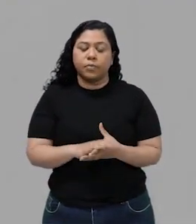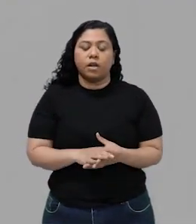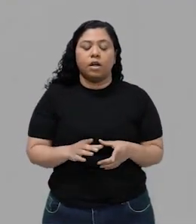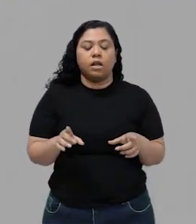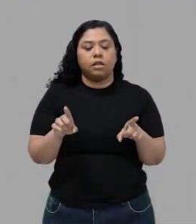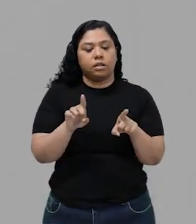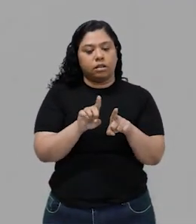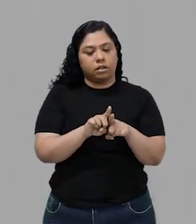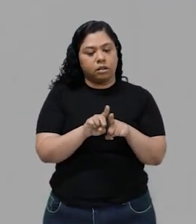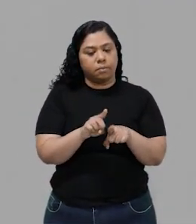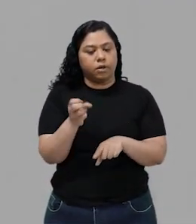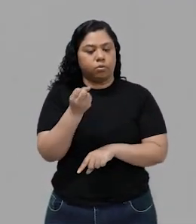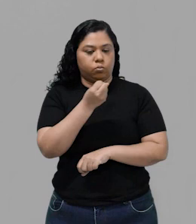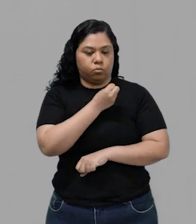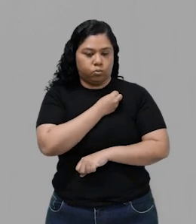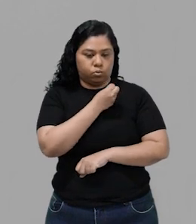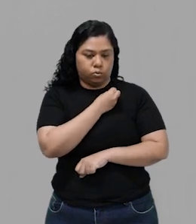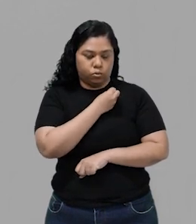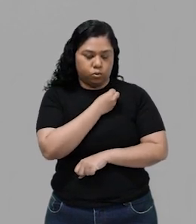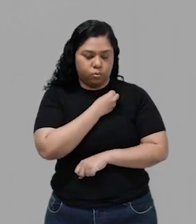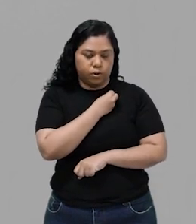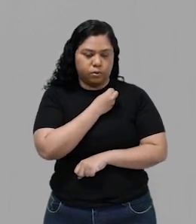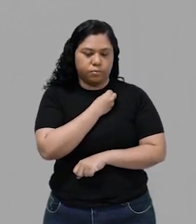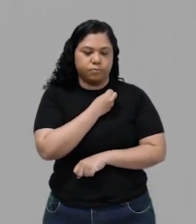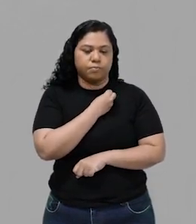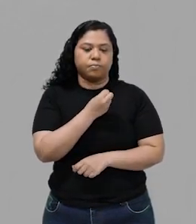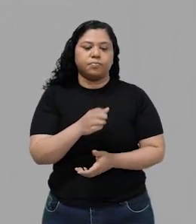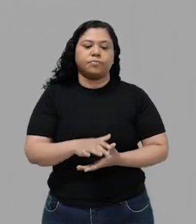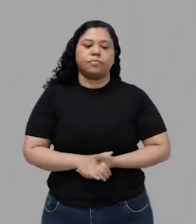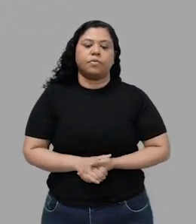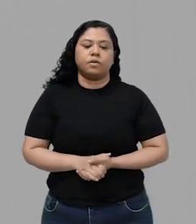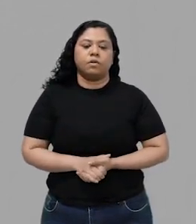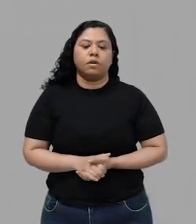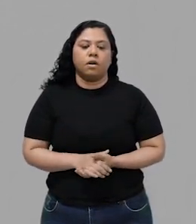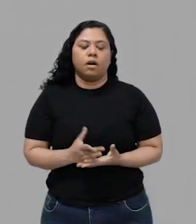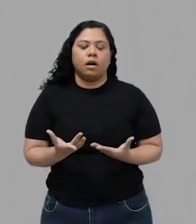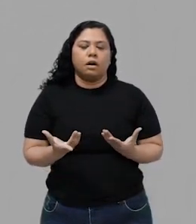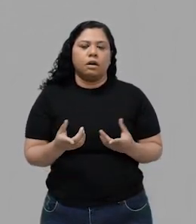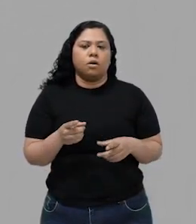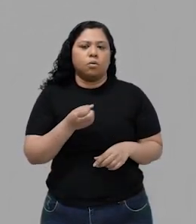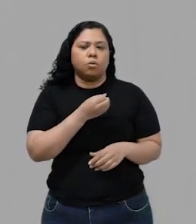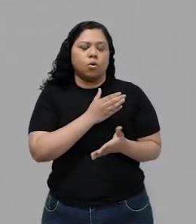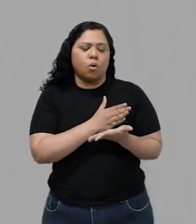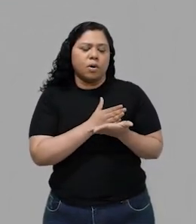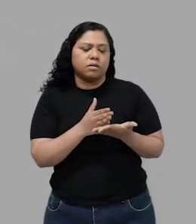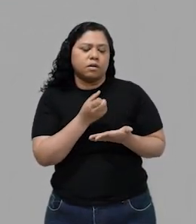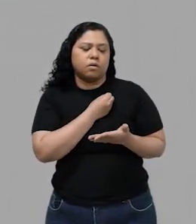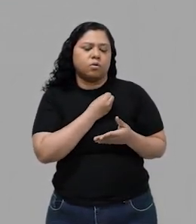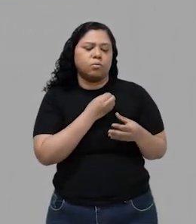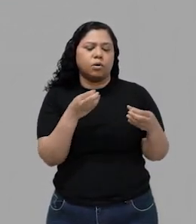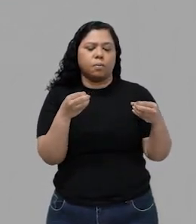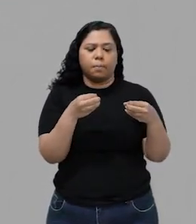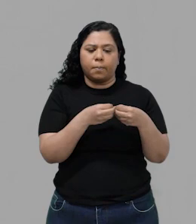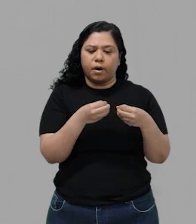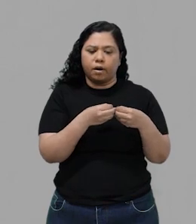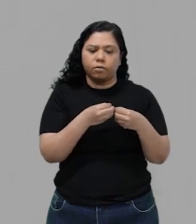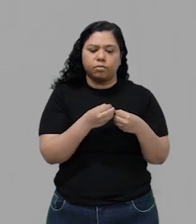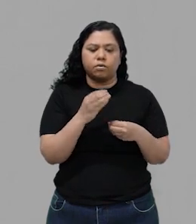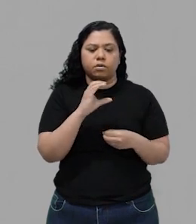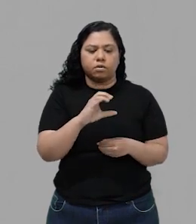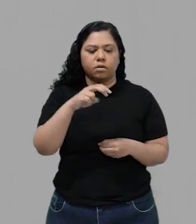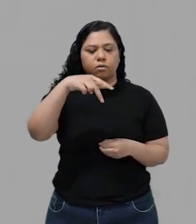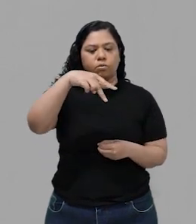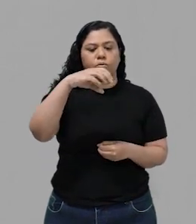Vamos numerar a cadeia, começando pelo lado mais próximo da carbonila, né? Nesse caso é o lado direito. Então, por lá eu